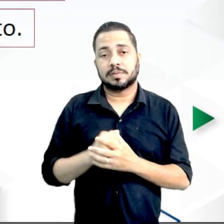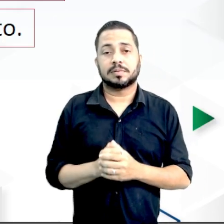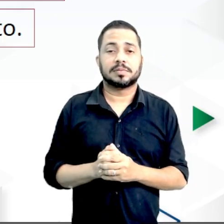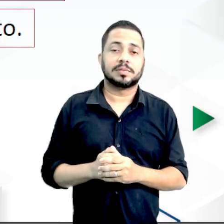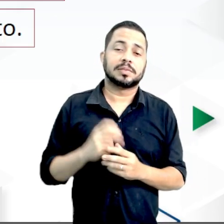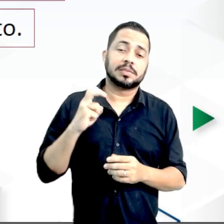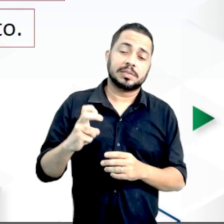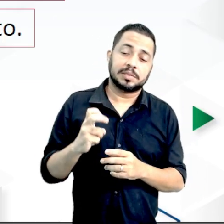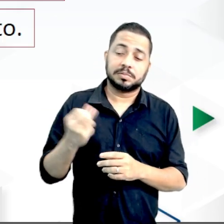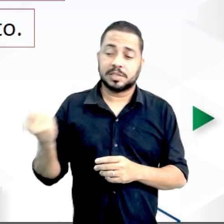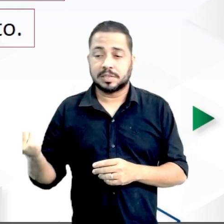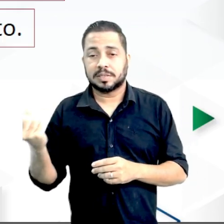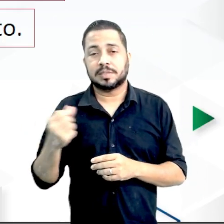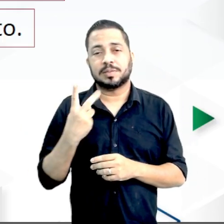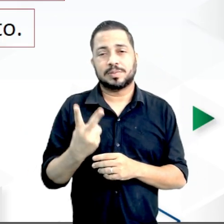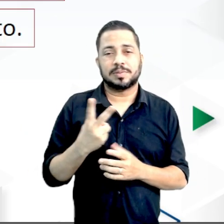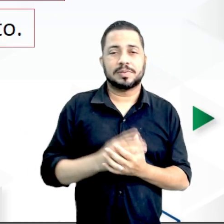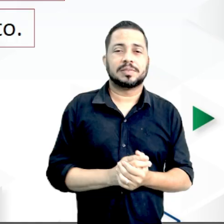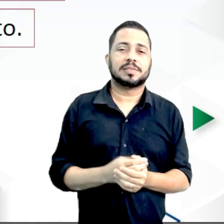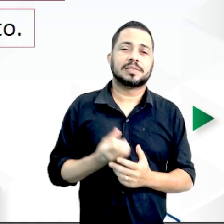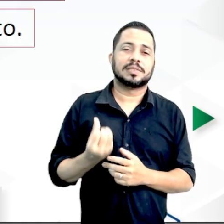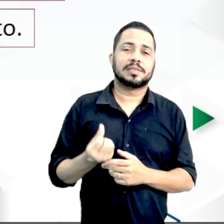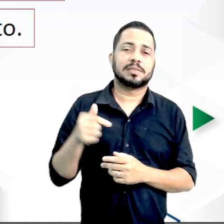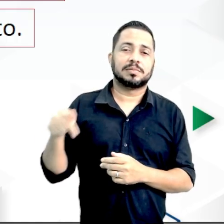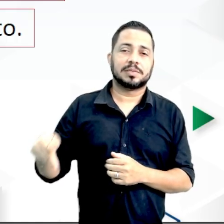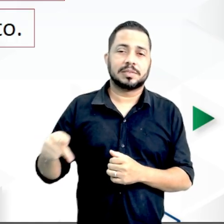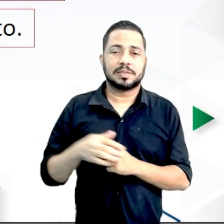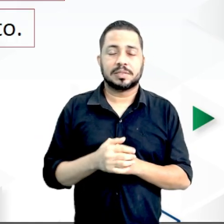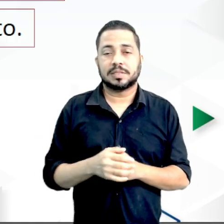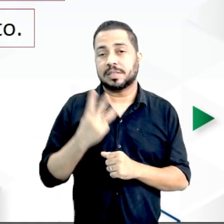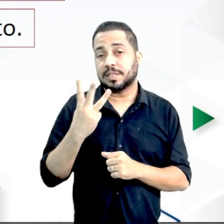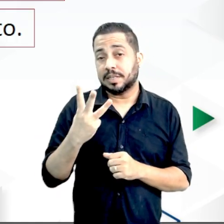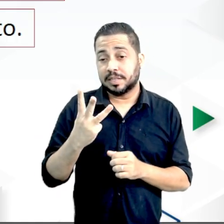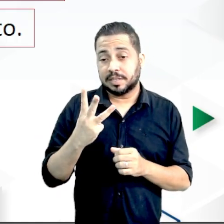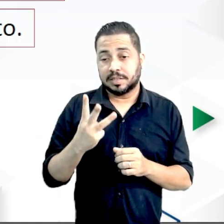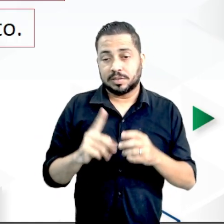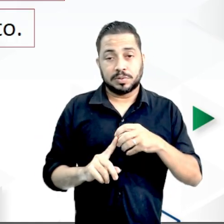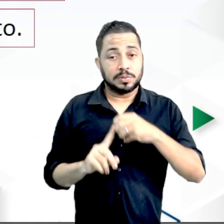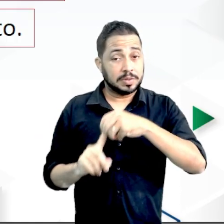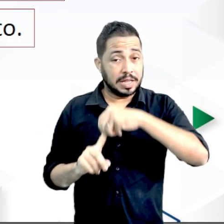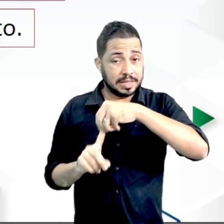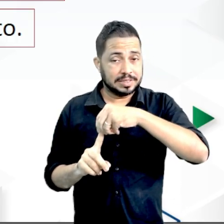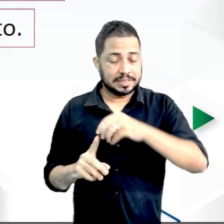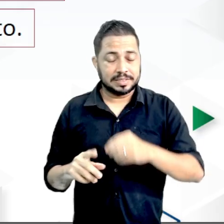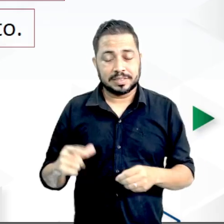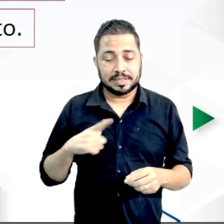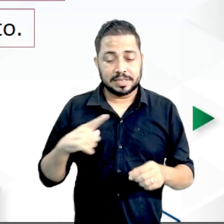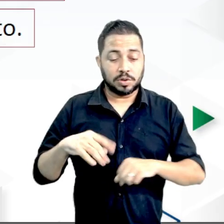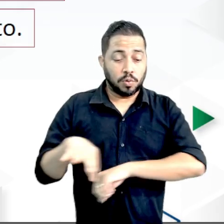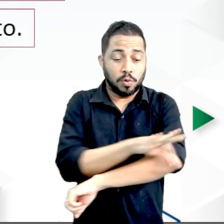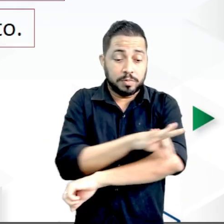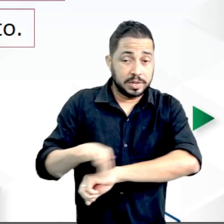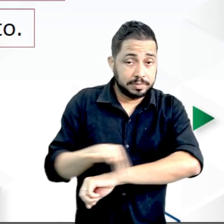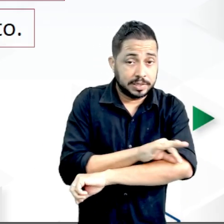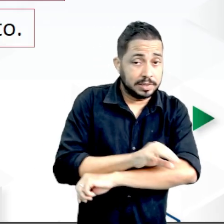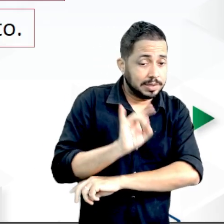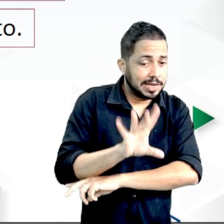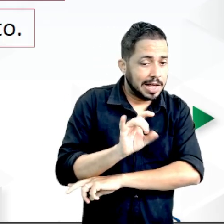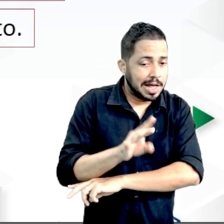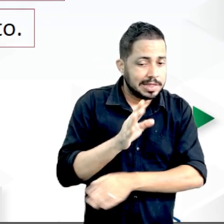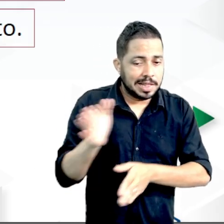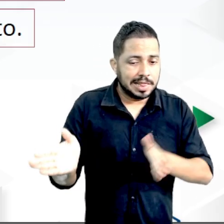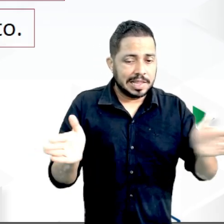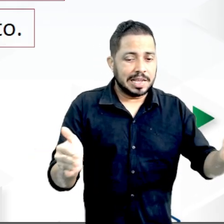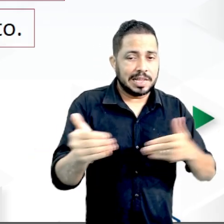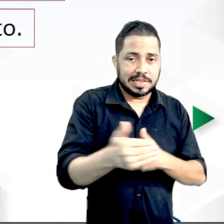de 5 para 6 2 unidades, de 6 para 7 3 unidades. Então são 3 unidades de comprimento para cada lado do